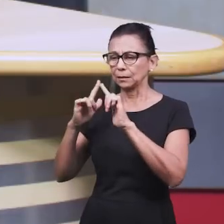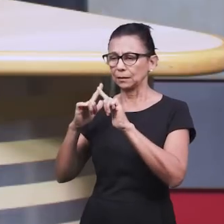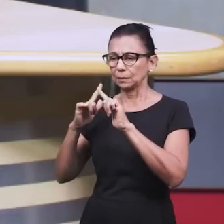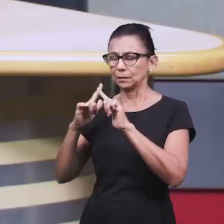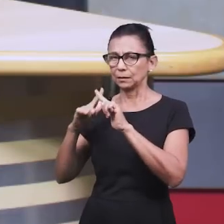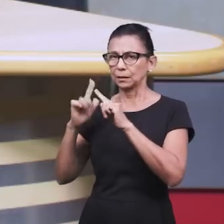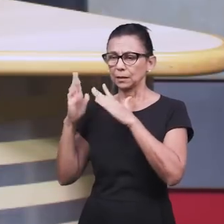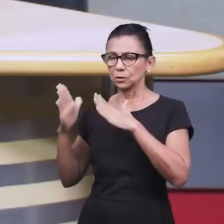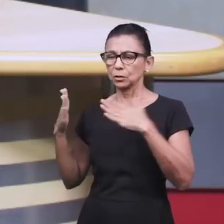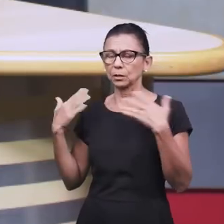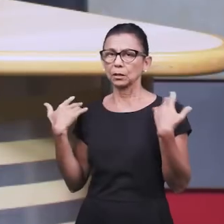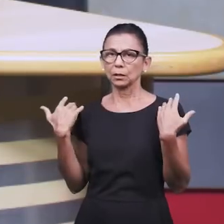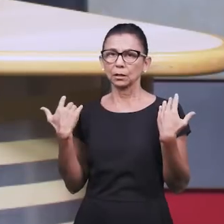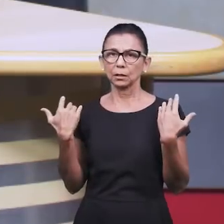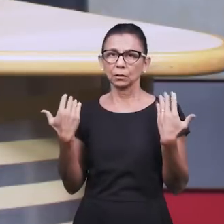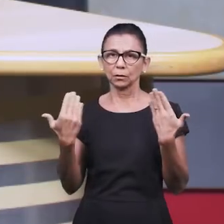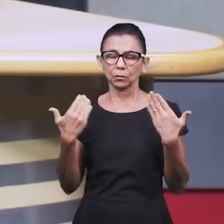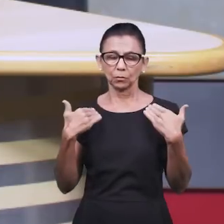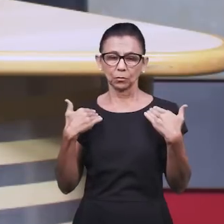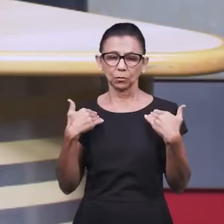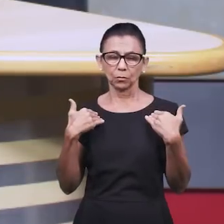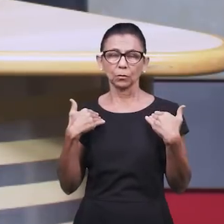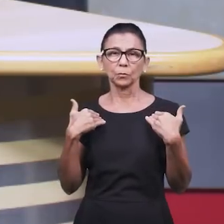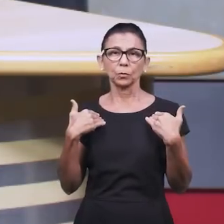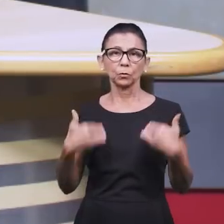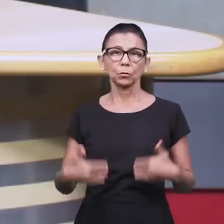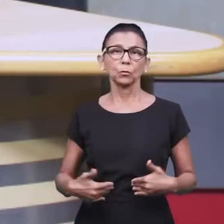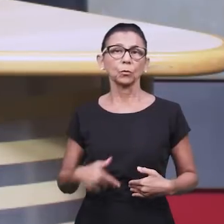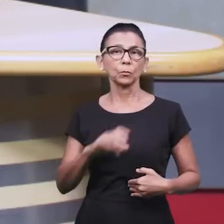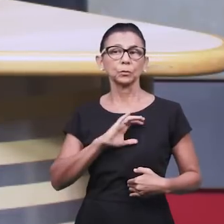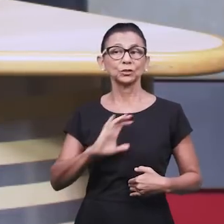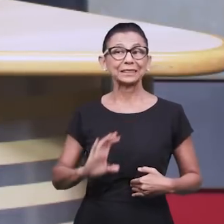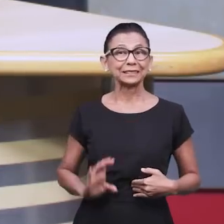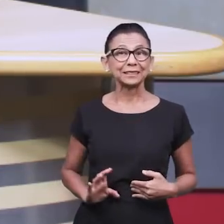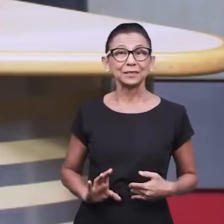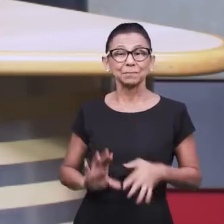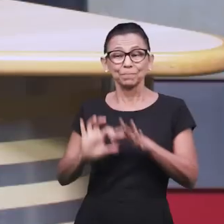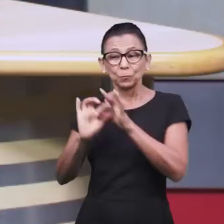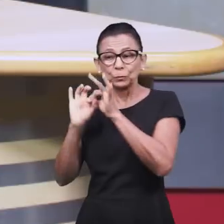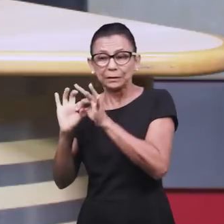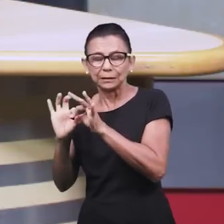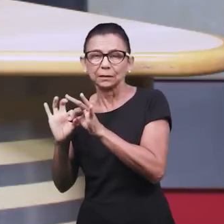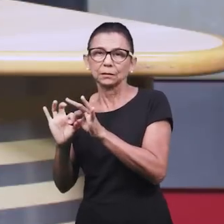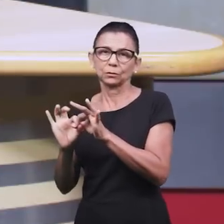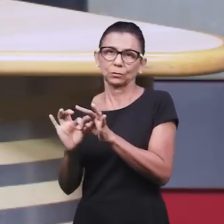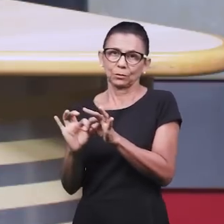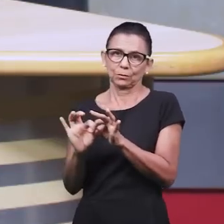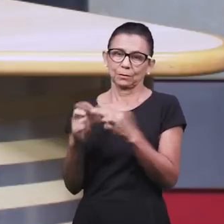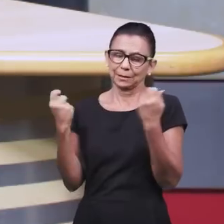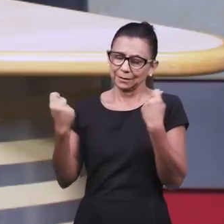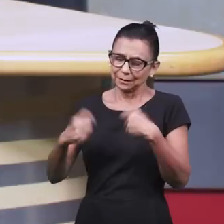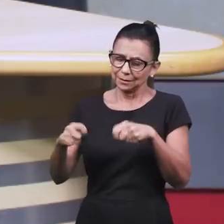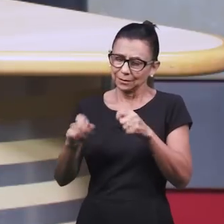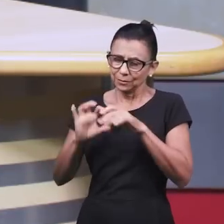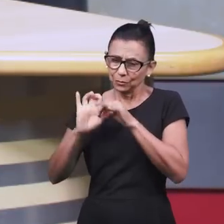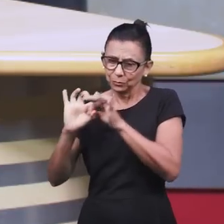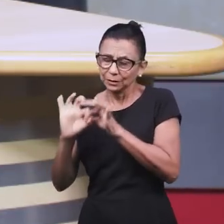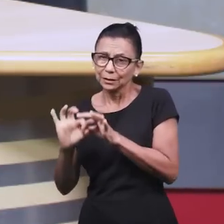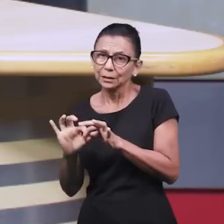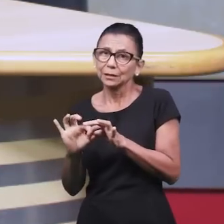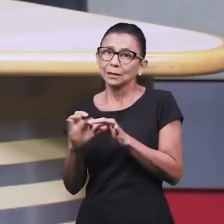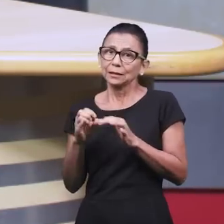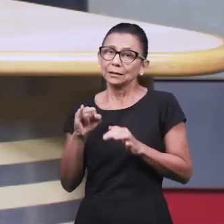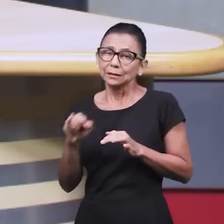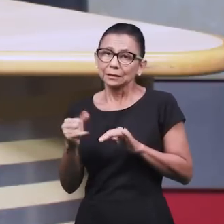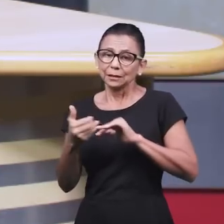Entendeu? Então, salvação comum era salvação no corpo. Então, eles tinham que estar cada vez mais ligados, porque eles não tinham nenhuma